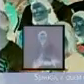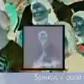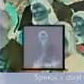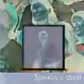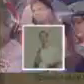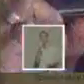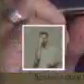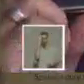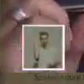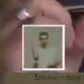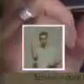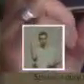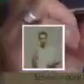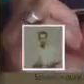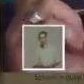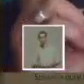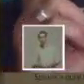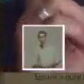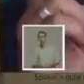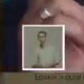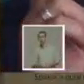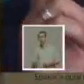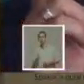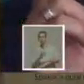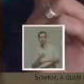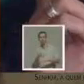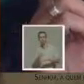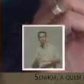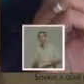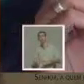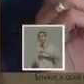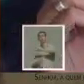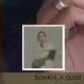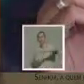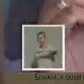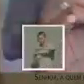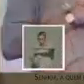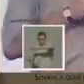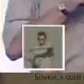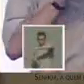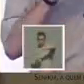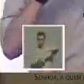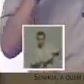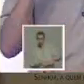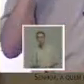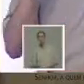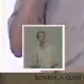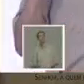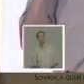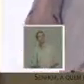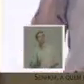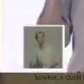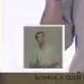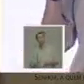reduzido à fantasia. Eu não usei a palavra fantasia nenhuma vez, primeira vez que estou usando essa pregação. O sonho de muitos